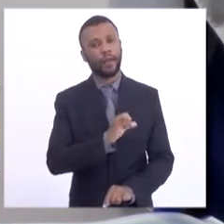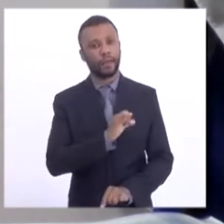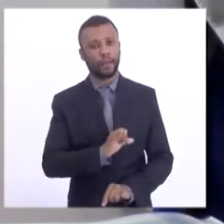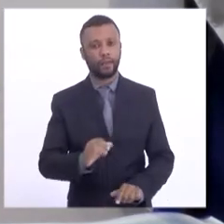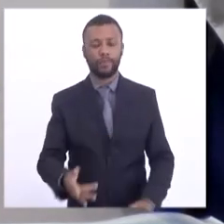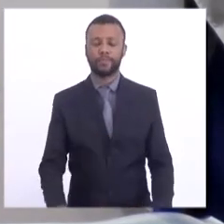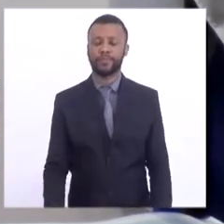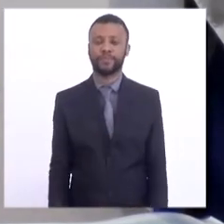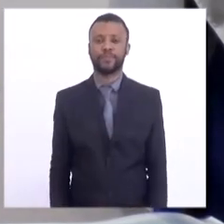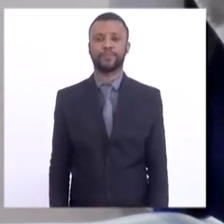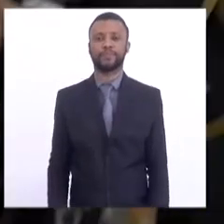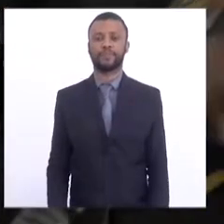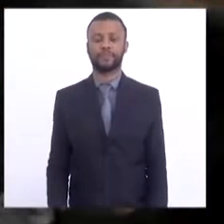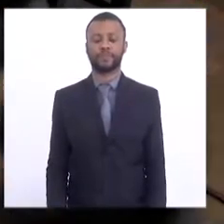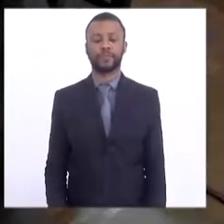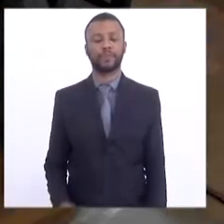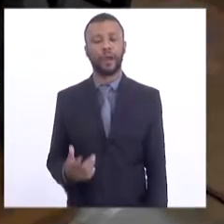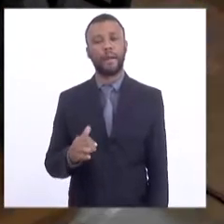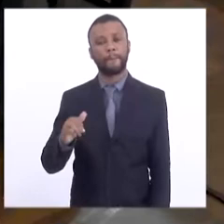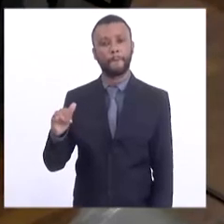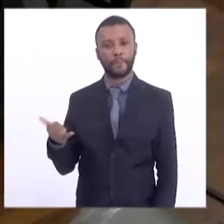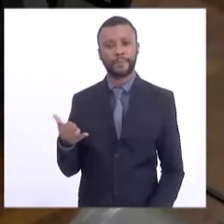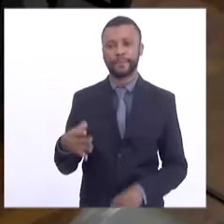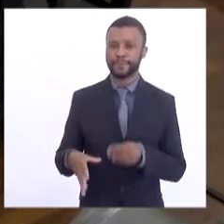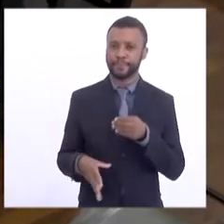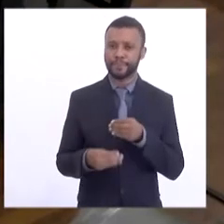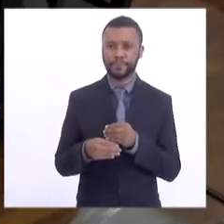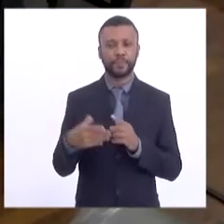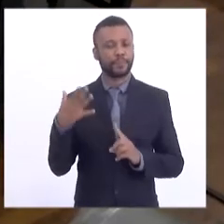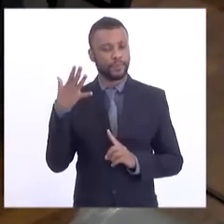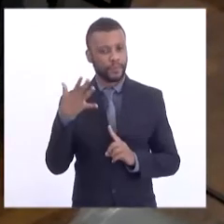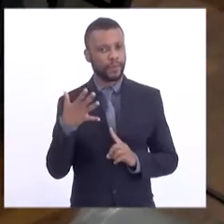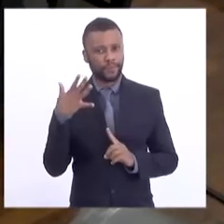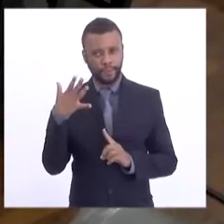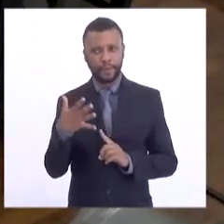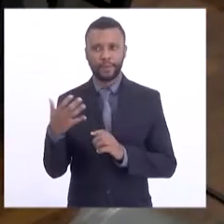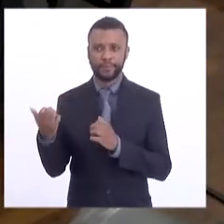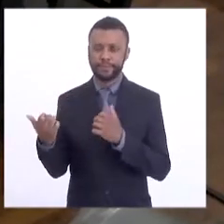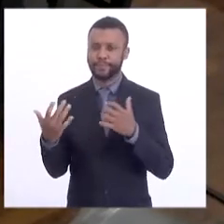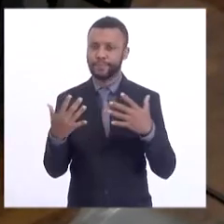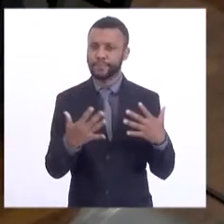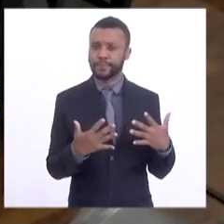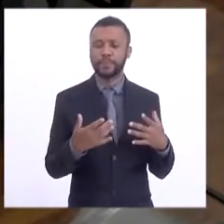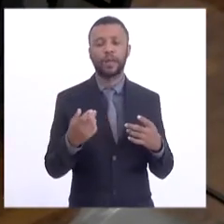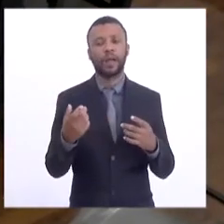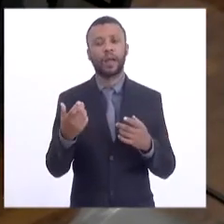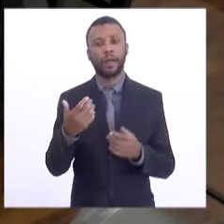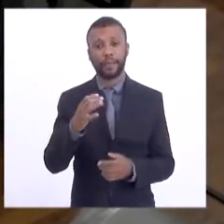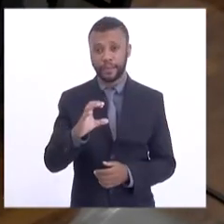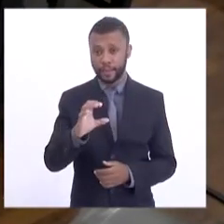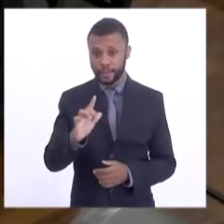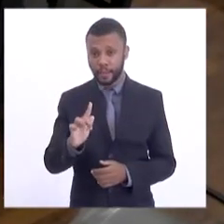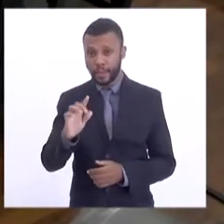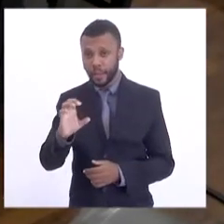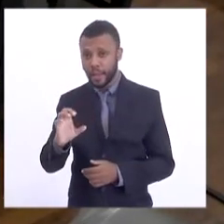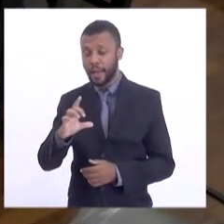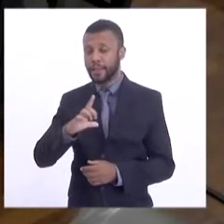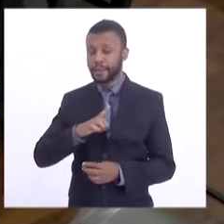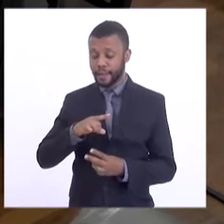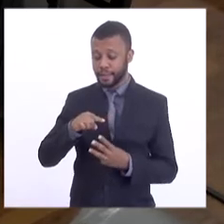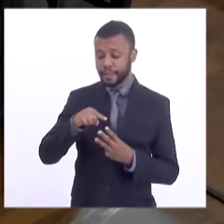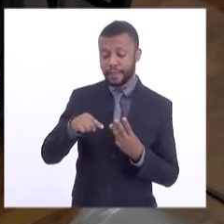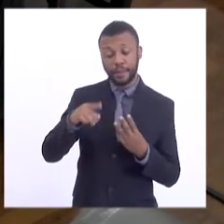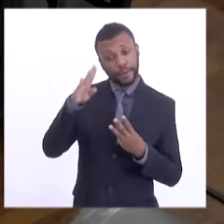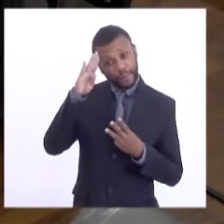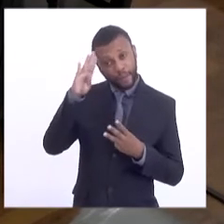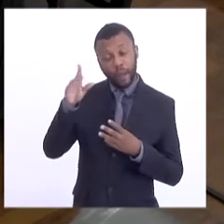aproveitando esse vídeo da sua fala Essa é a Controladoria ela tem três Marcos